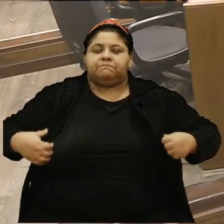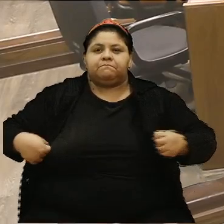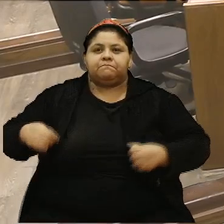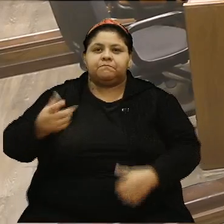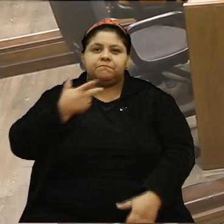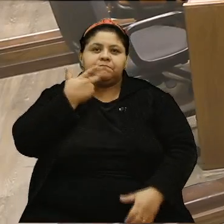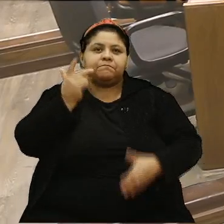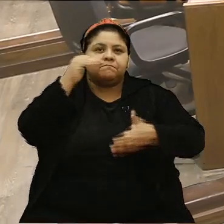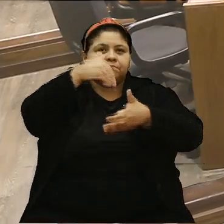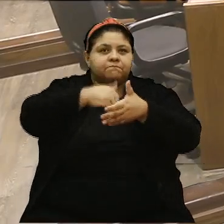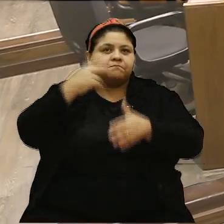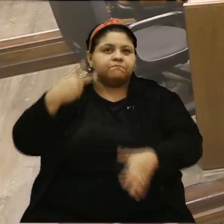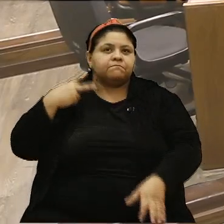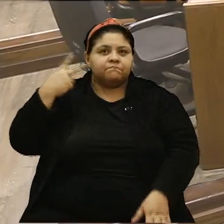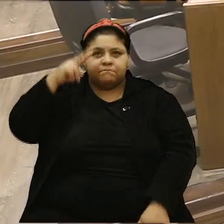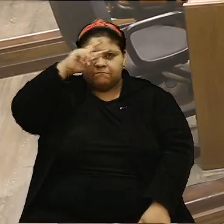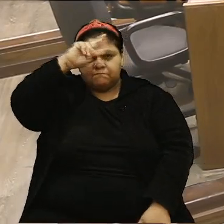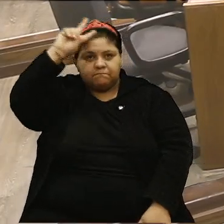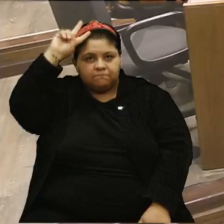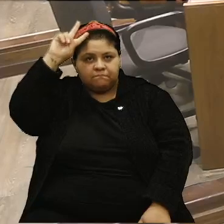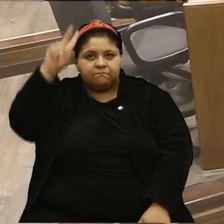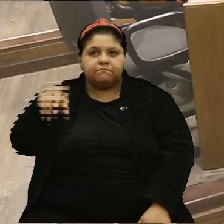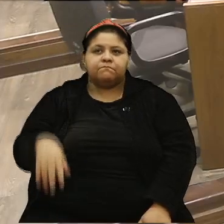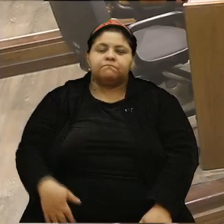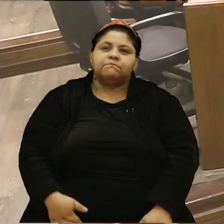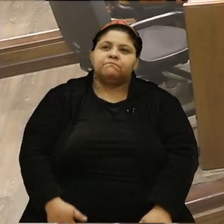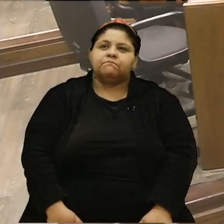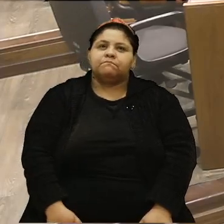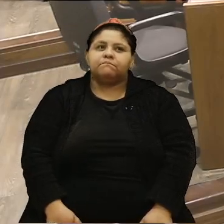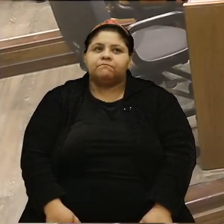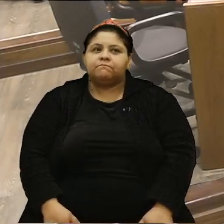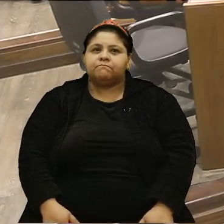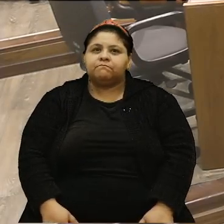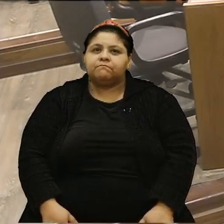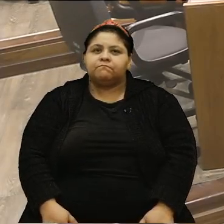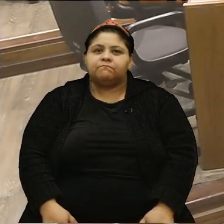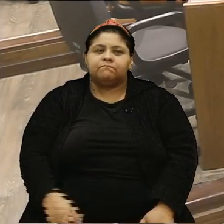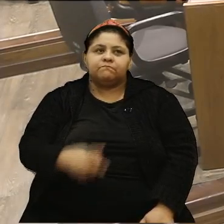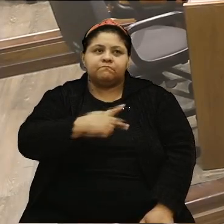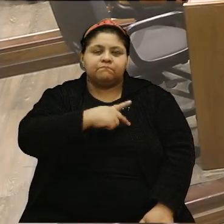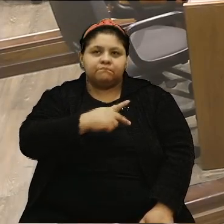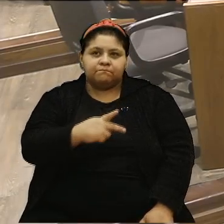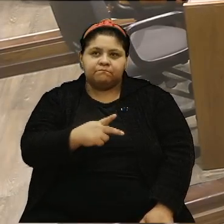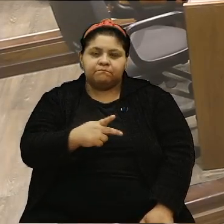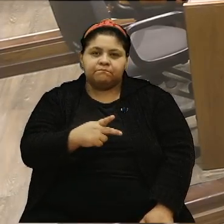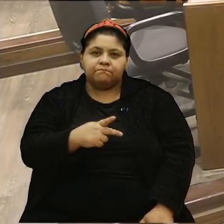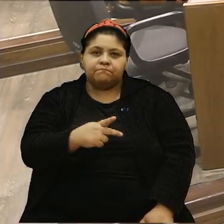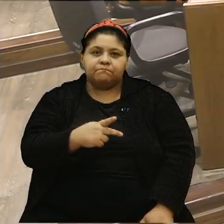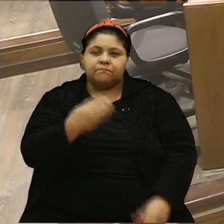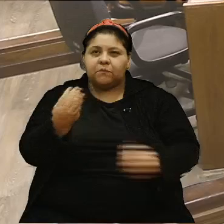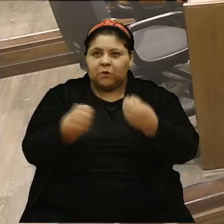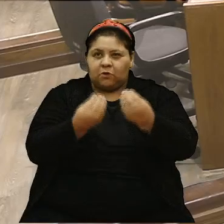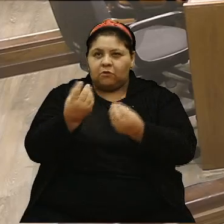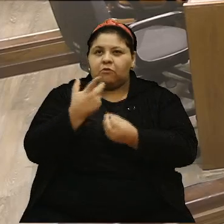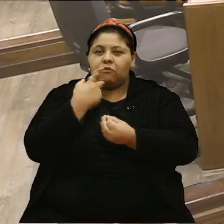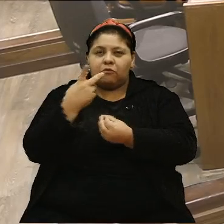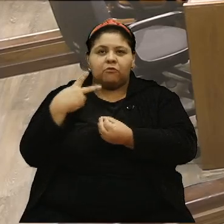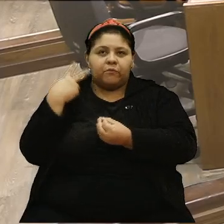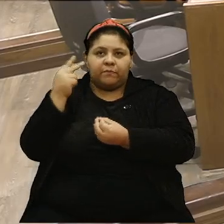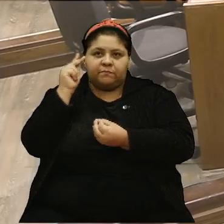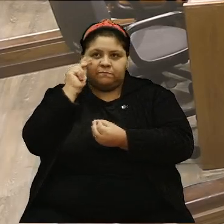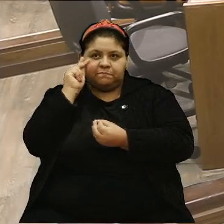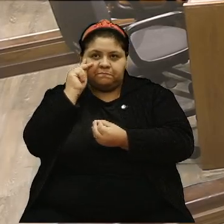Para declarar voto, vereador Edson da Rosa. Senhor presidente, como bem falou o vereador